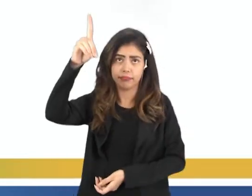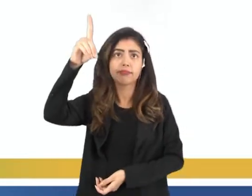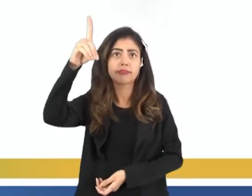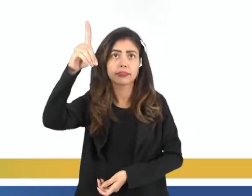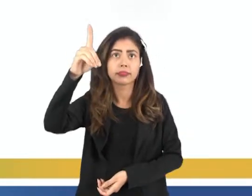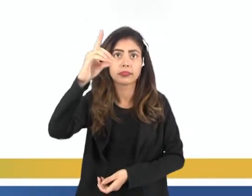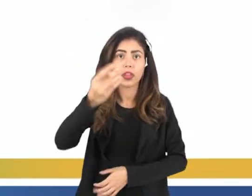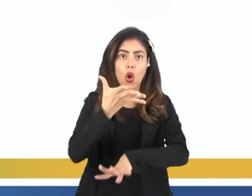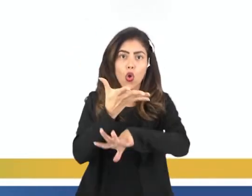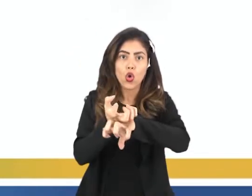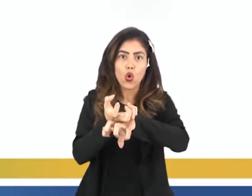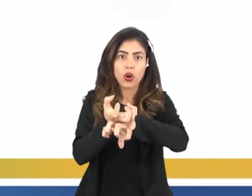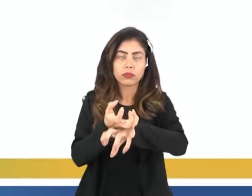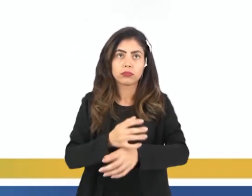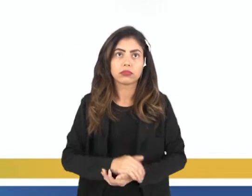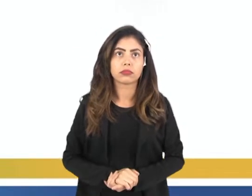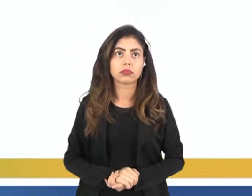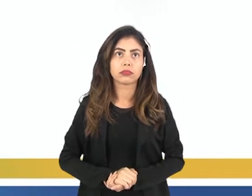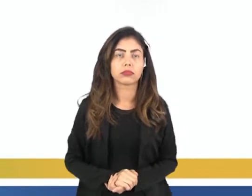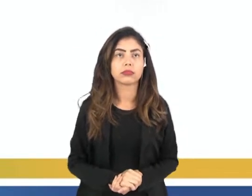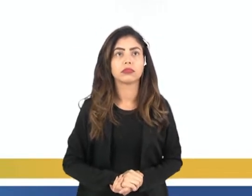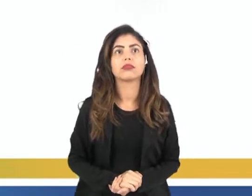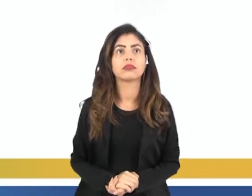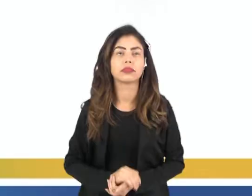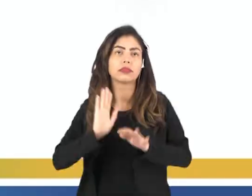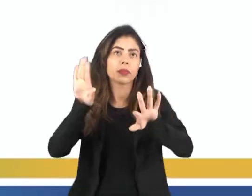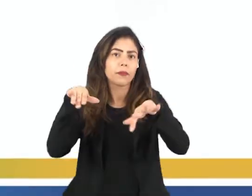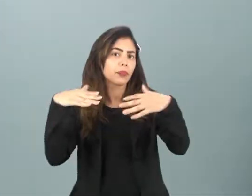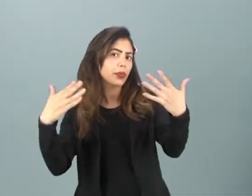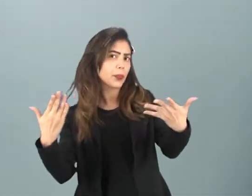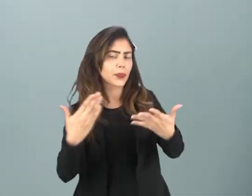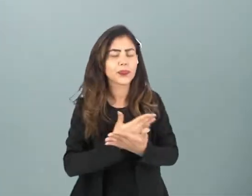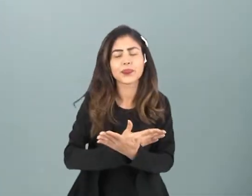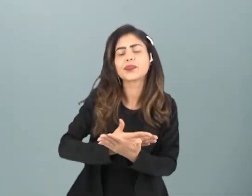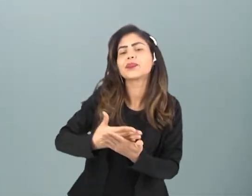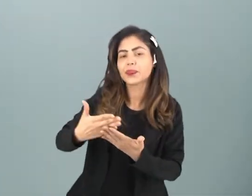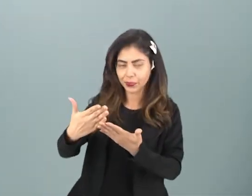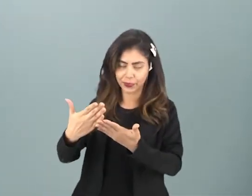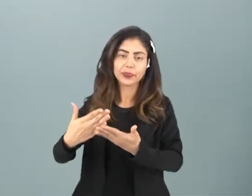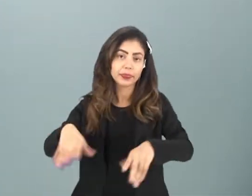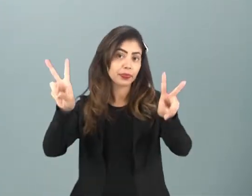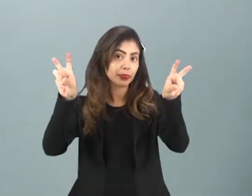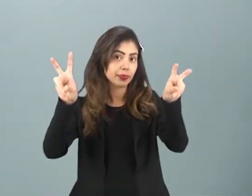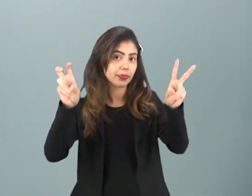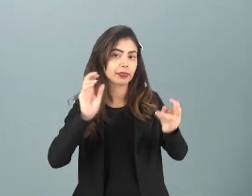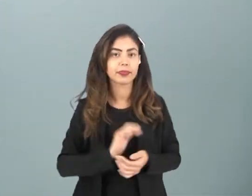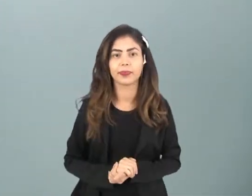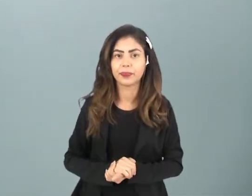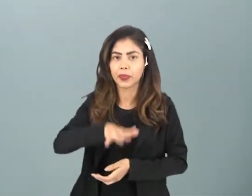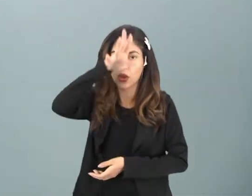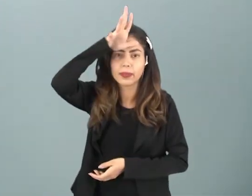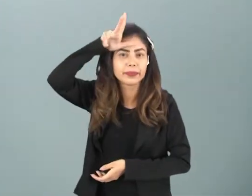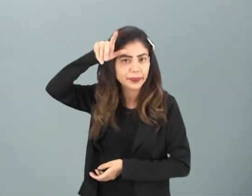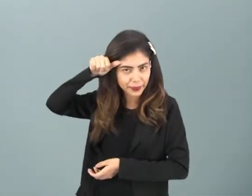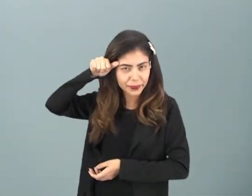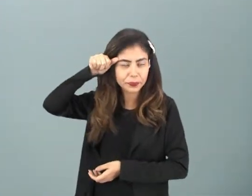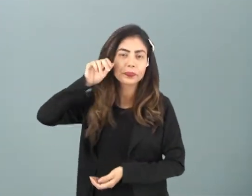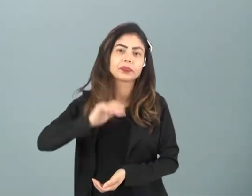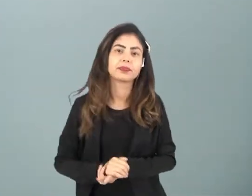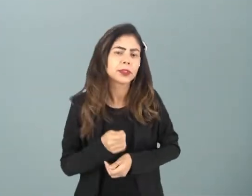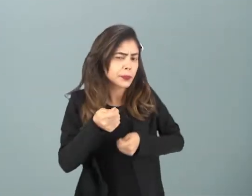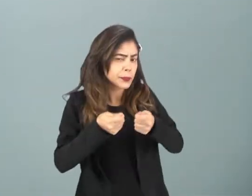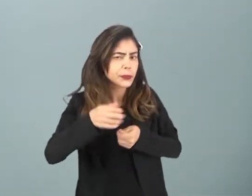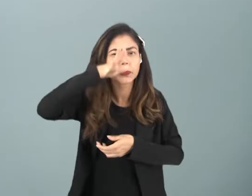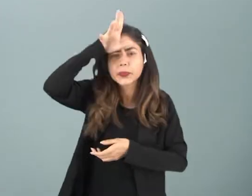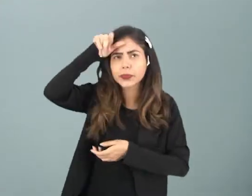da Caatinga. Então, com isso, vamos começar pelo nosso tema principal, que é o bioma da Amazônia. Então, o